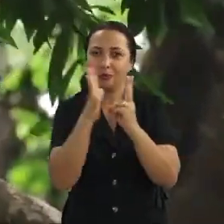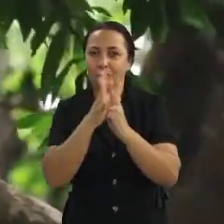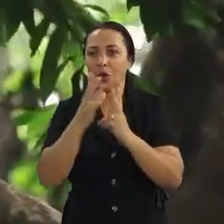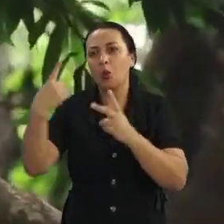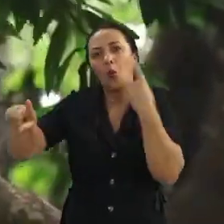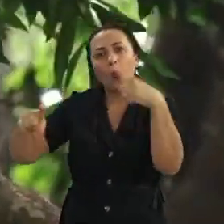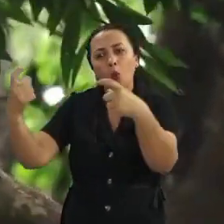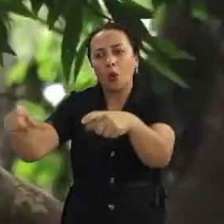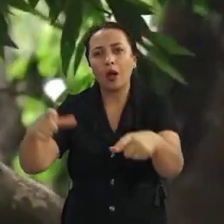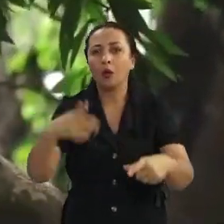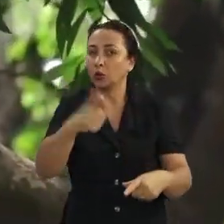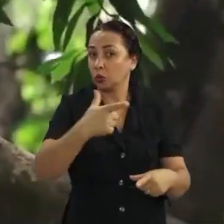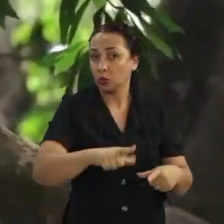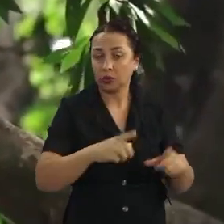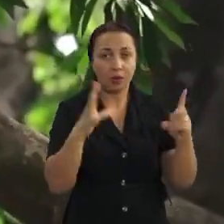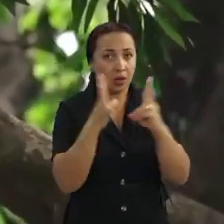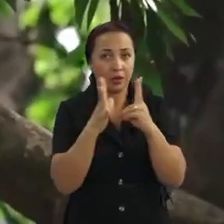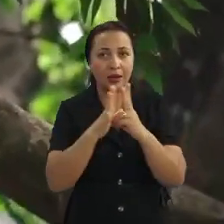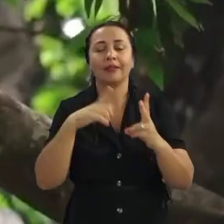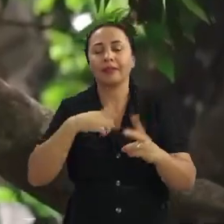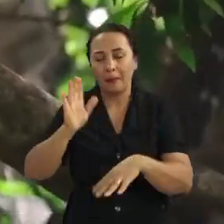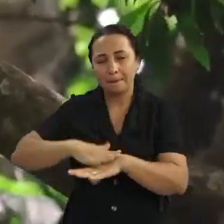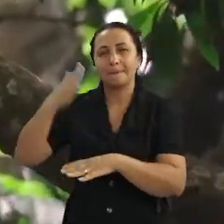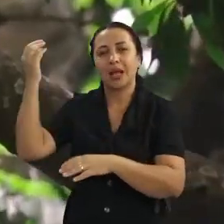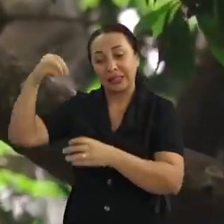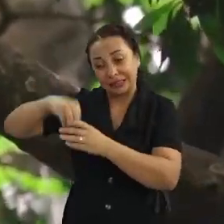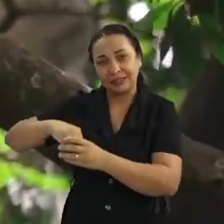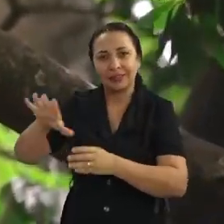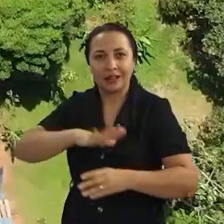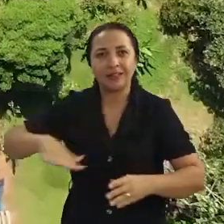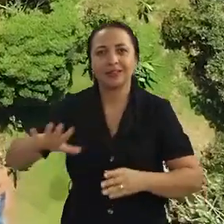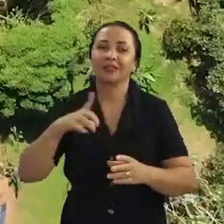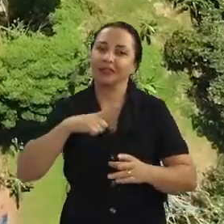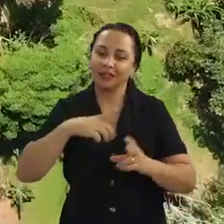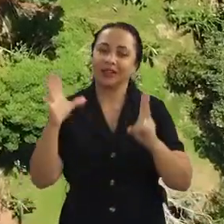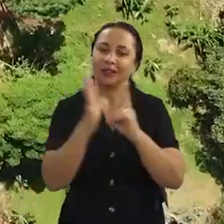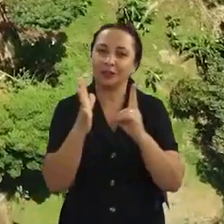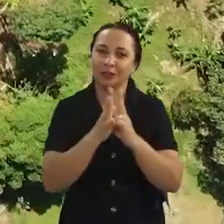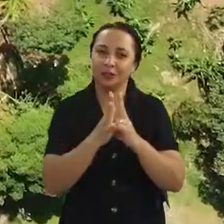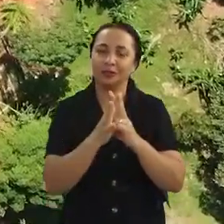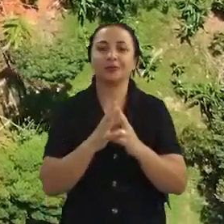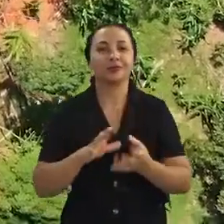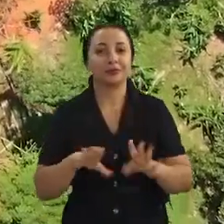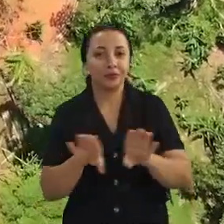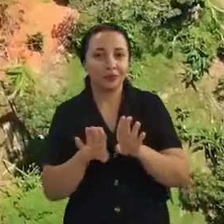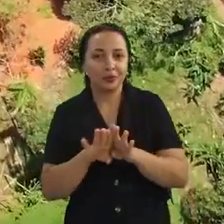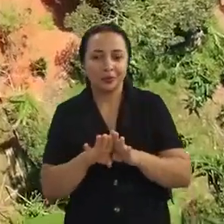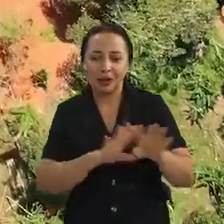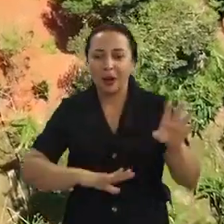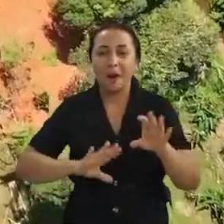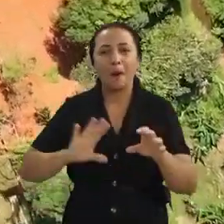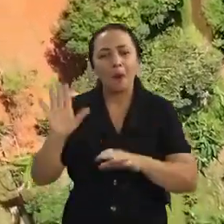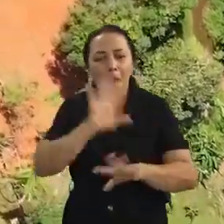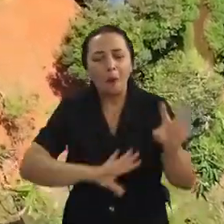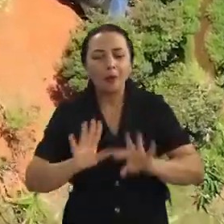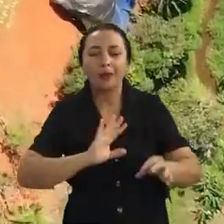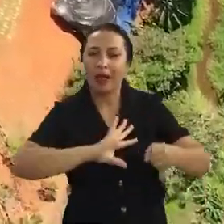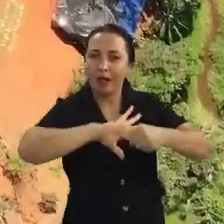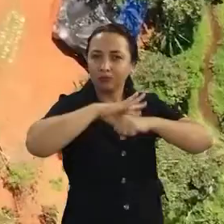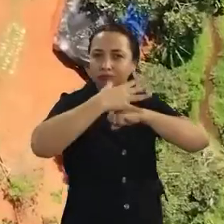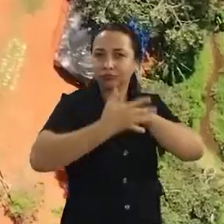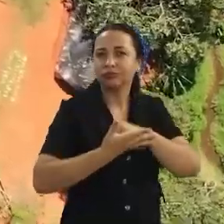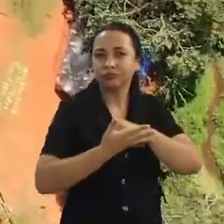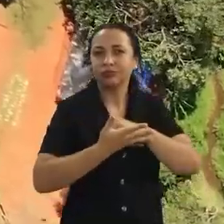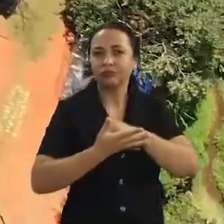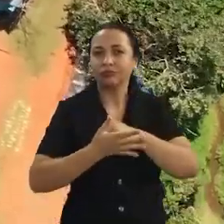outras áreas do planeta ele sempre tem uma diversidade maior então ele as territórios indígenas além de proteger As